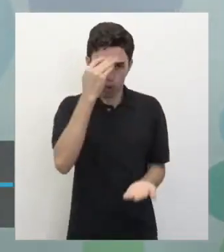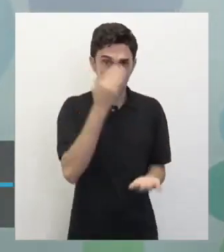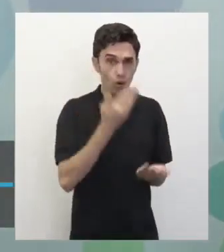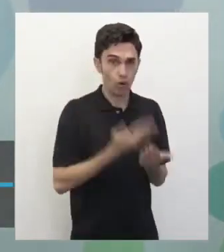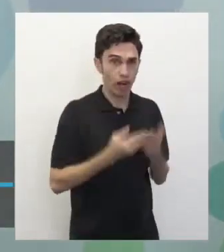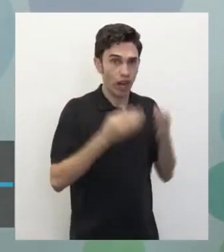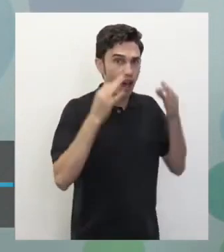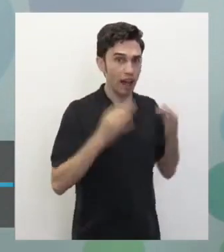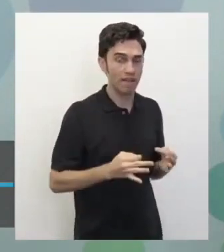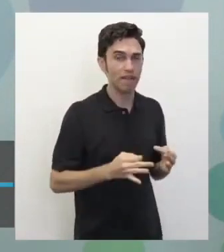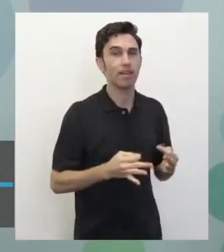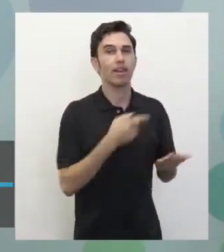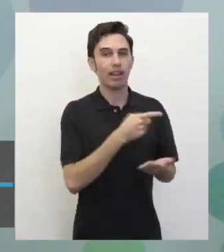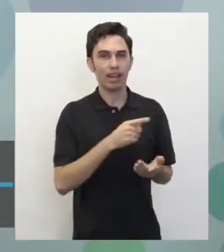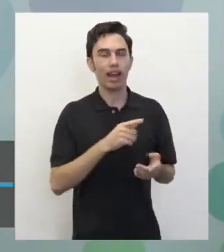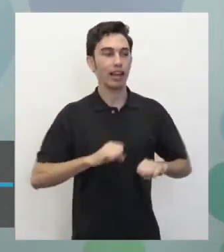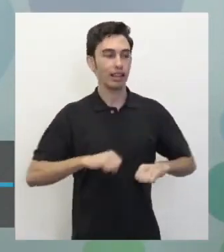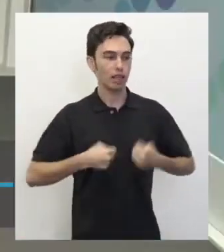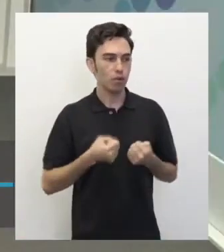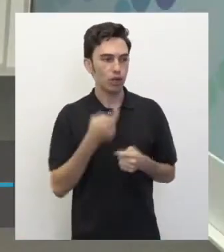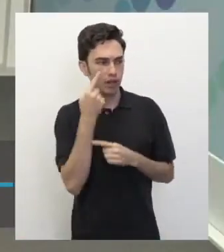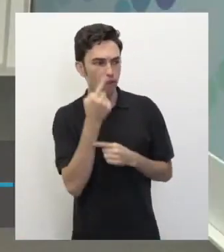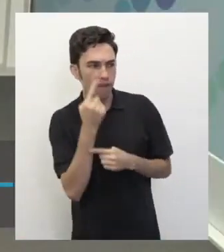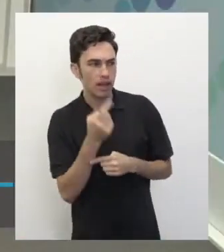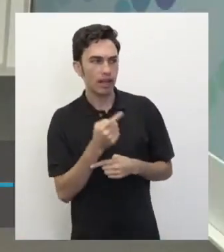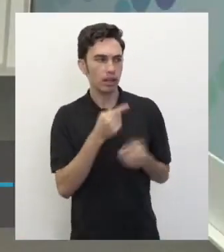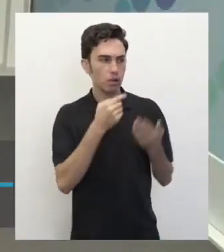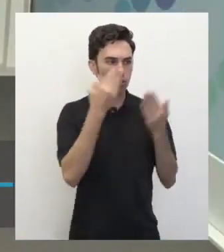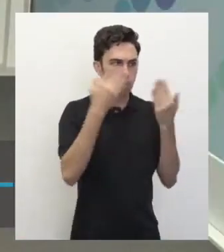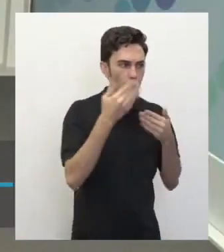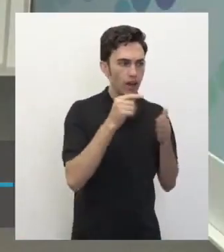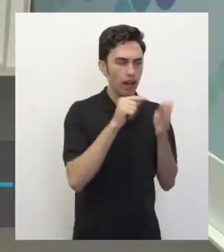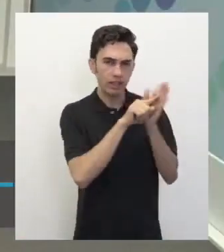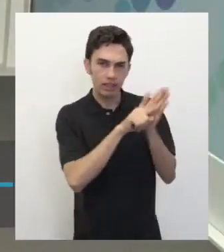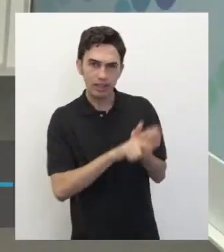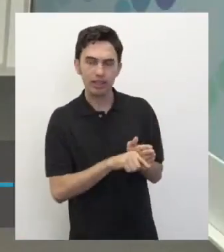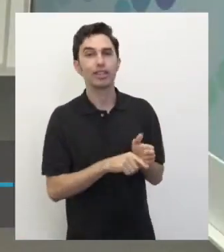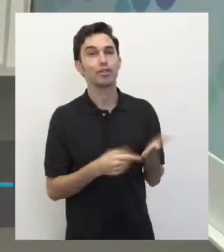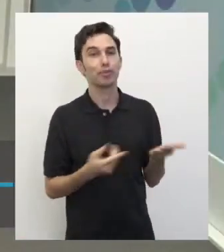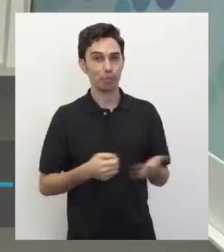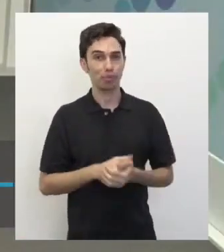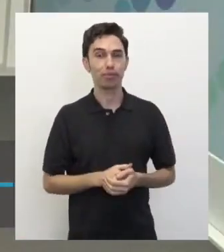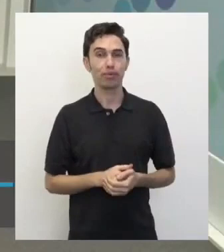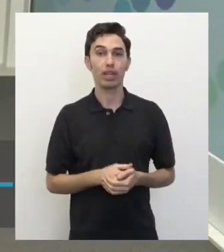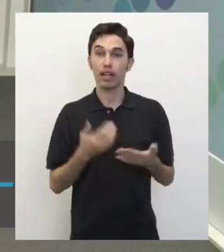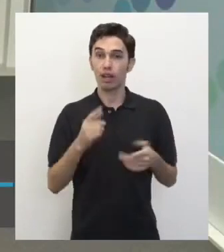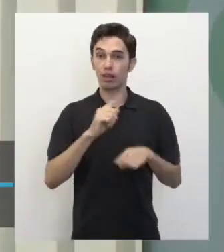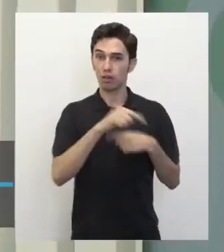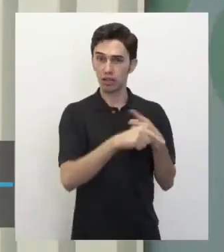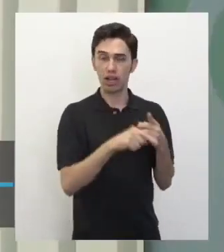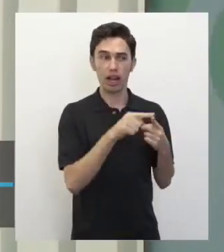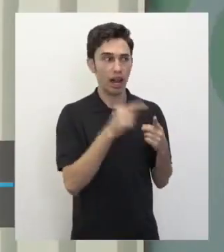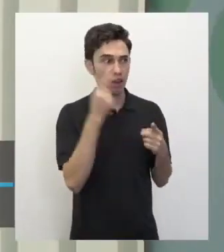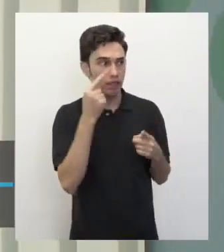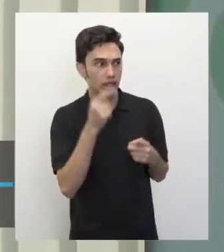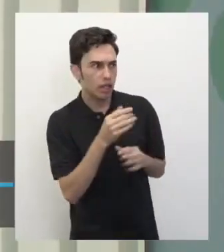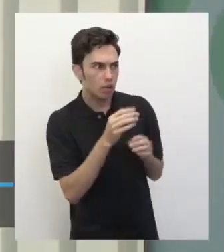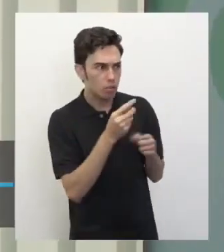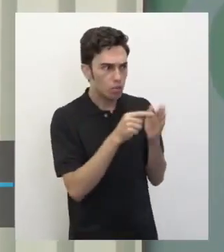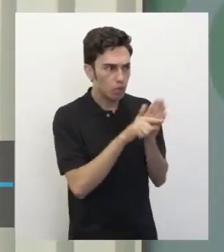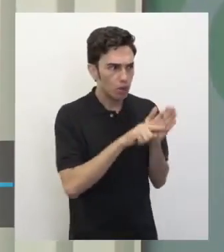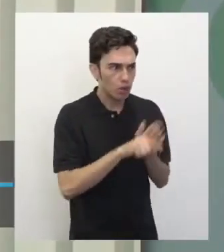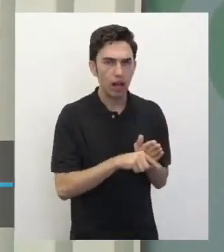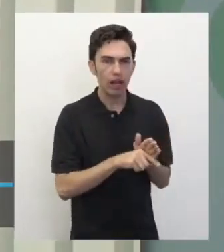bem interessante, que é um caminho para comprovar. Exato. Né? Depois que você está no campo da objetividade, aí você vai procurar confiança, porque olha